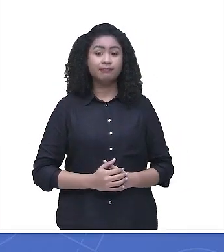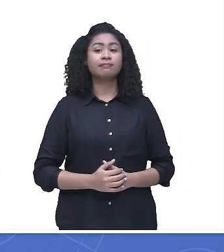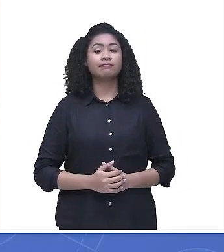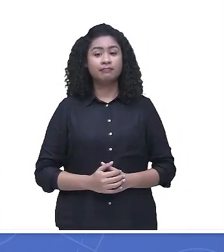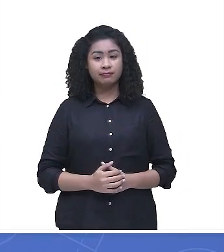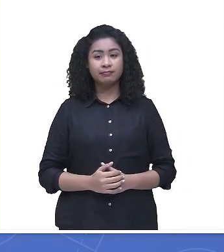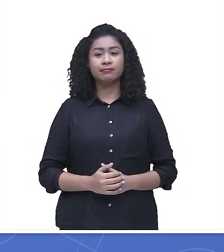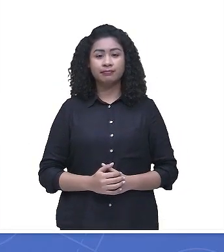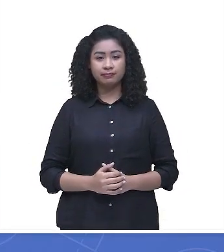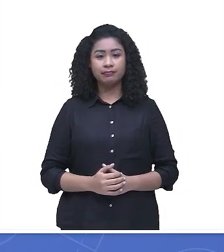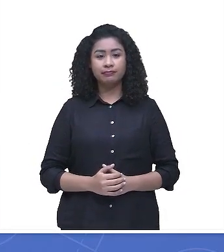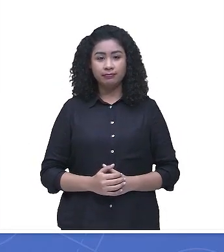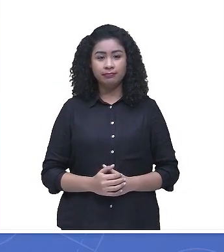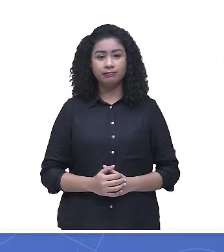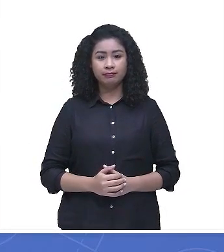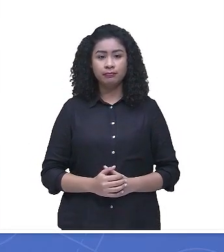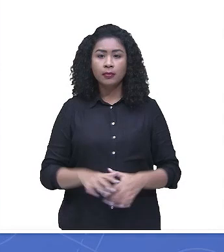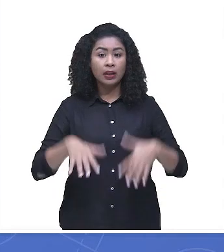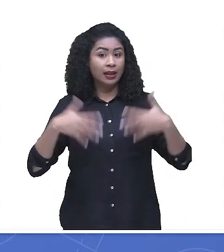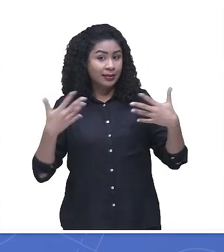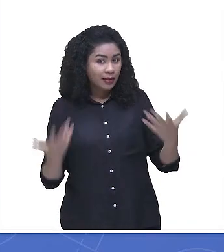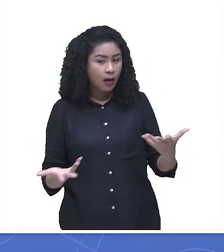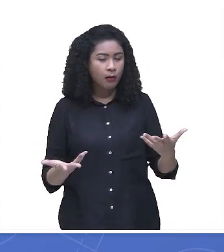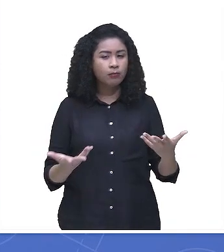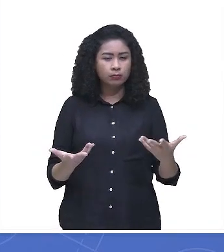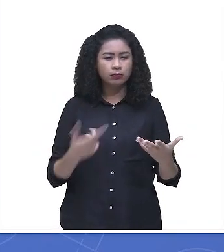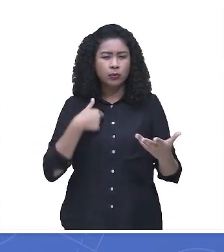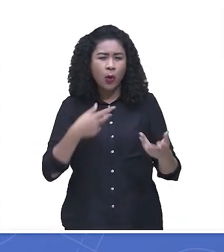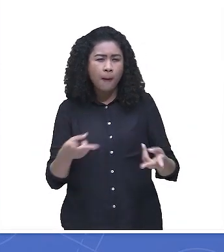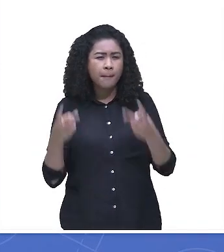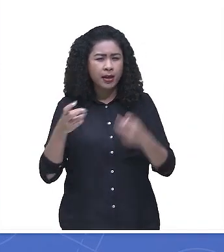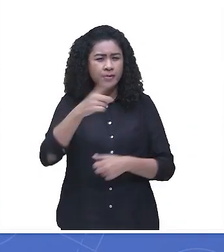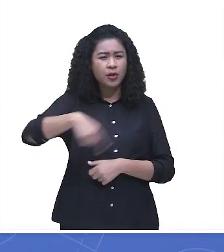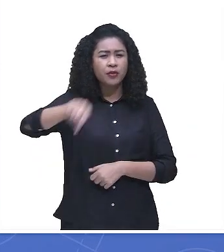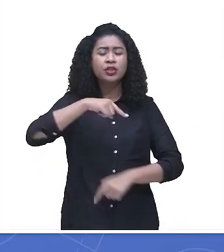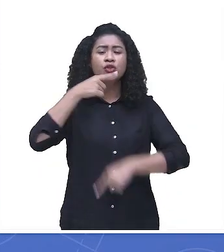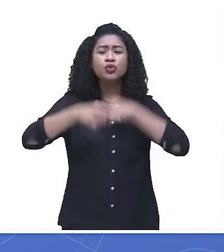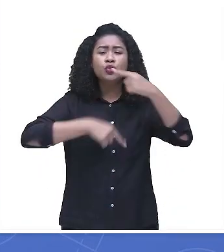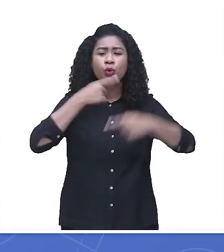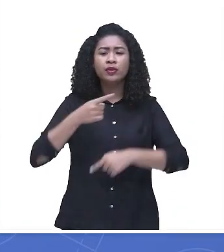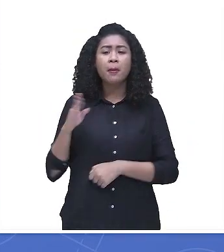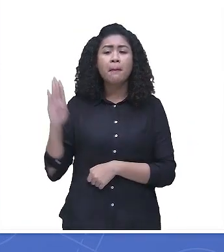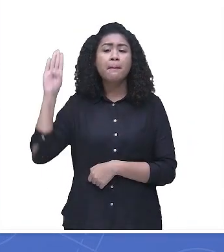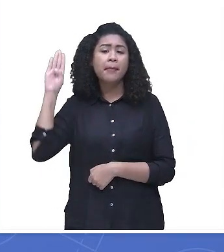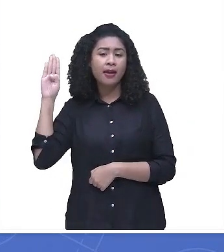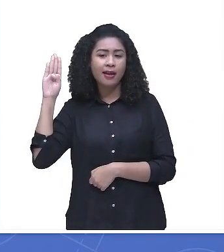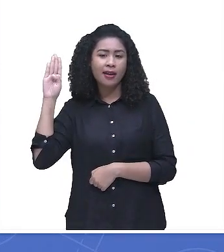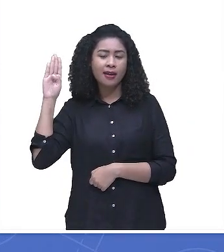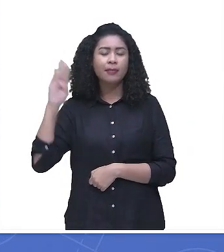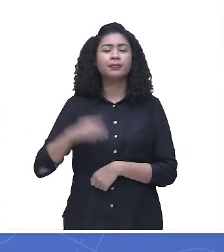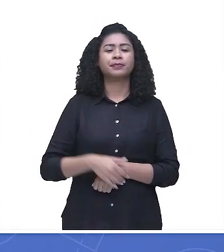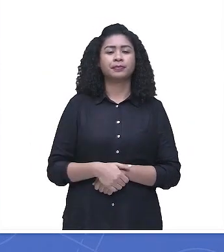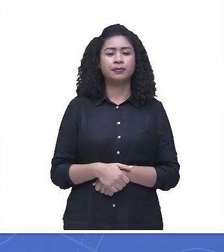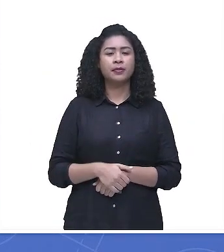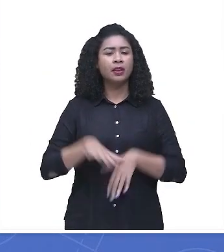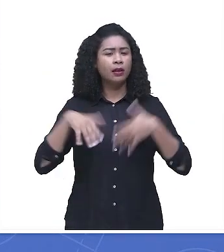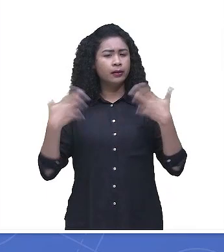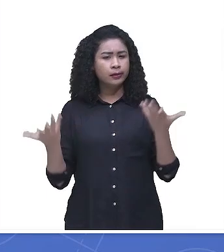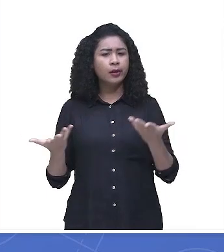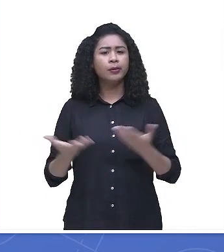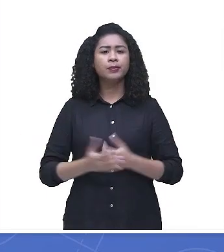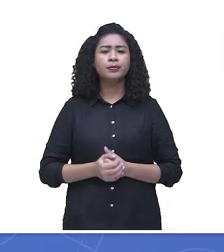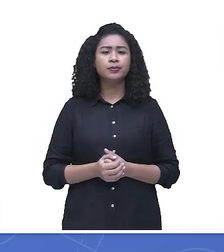seriam conquistados. Então, aqui, ó, eu vi que vocês ficaram muito na dúvida da B, não é isso? Então, vamos lá,